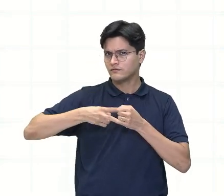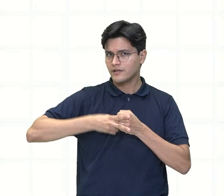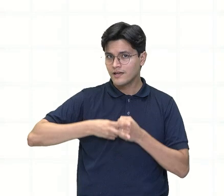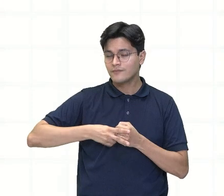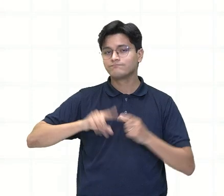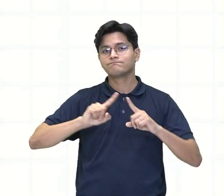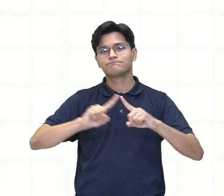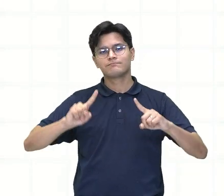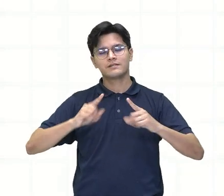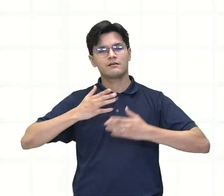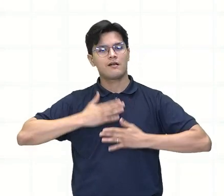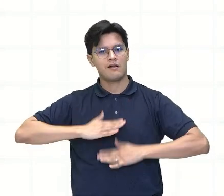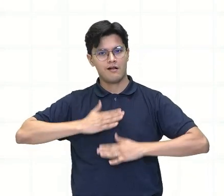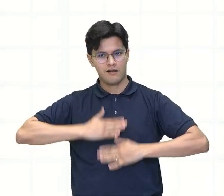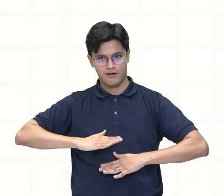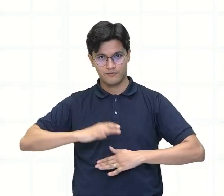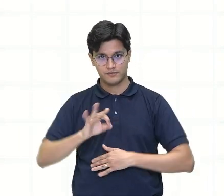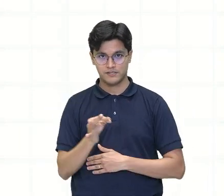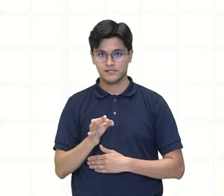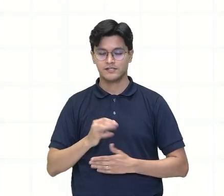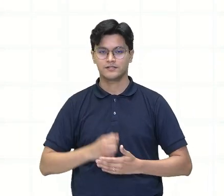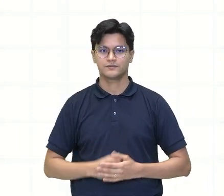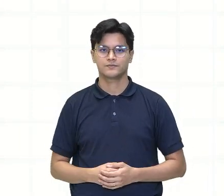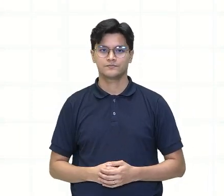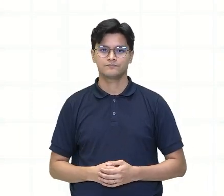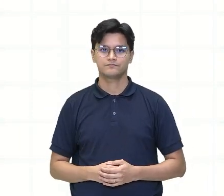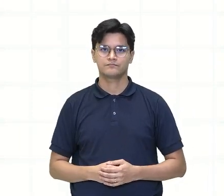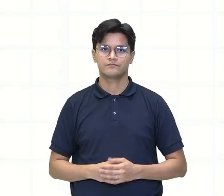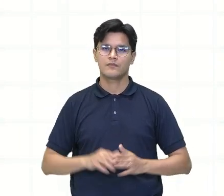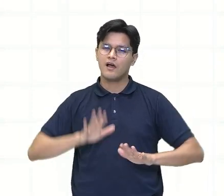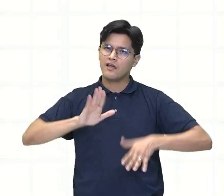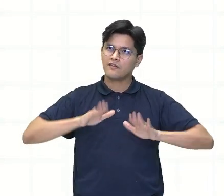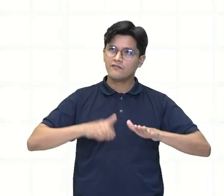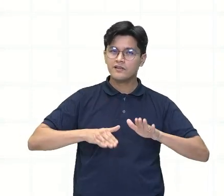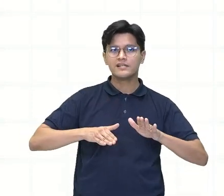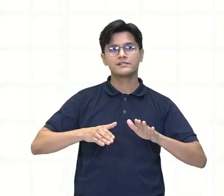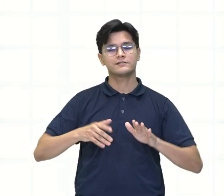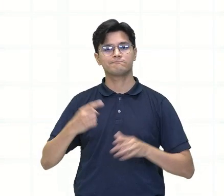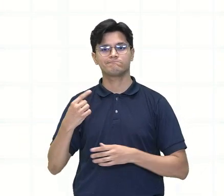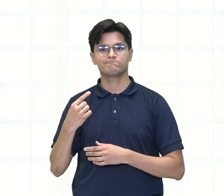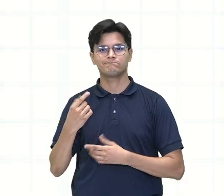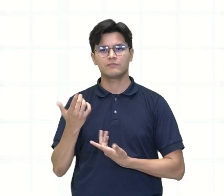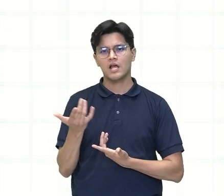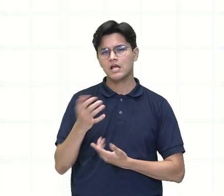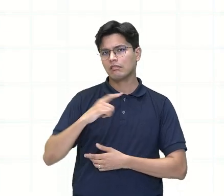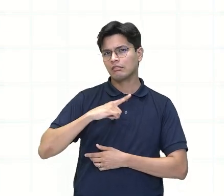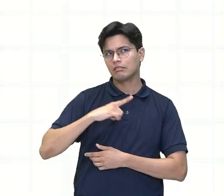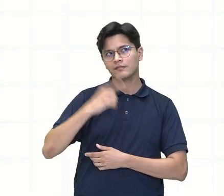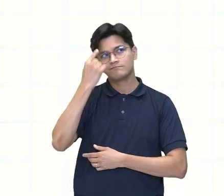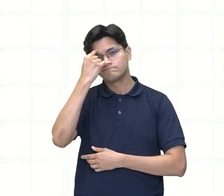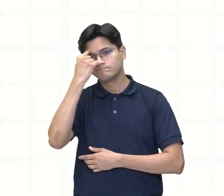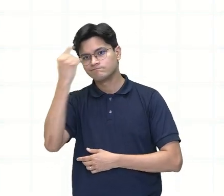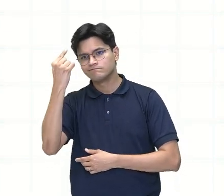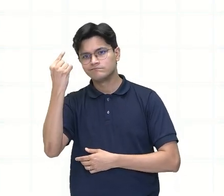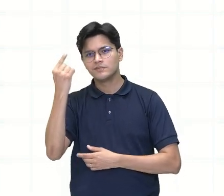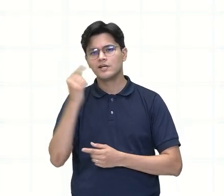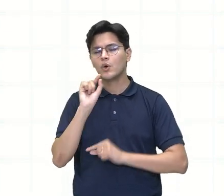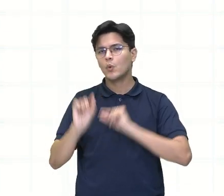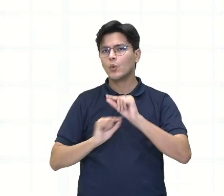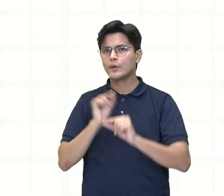Nós temos essa ideia de que o verbo de ligação, né, ele é utilizado para